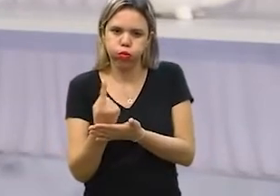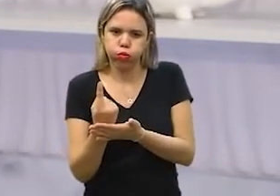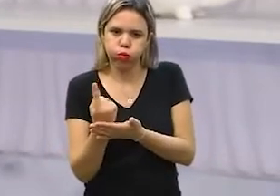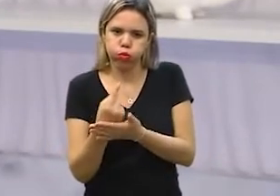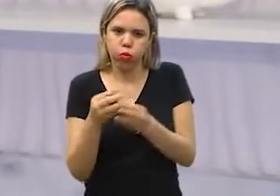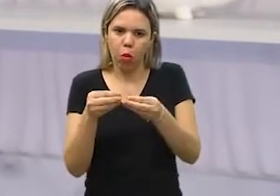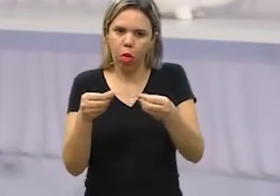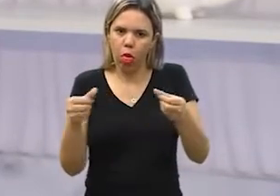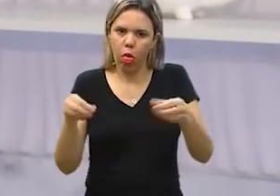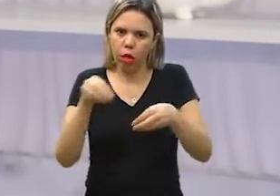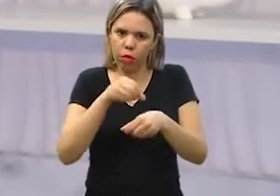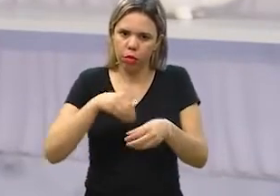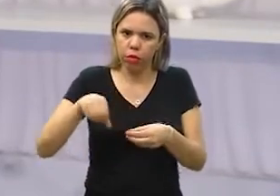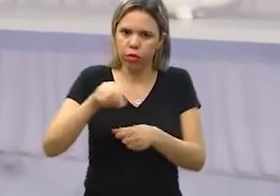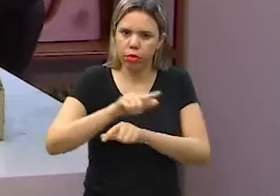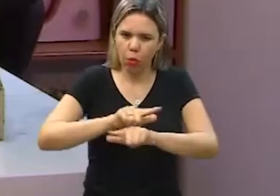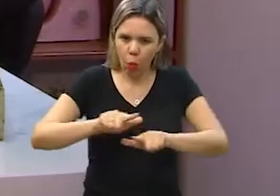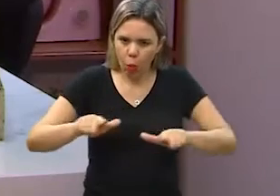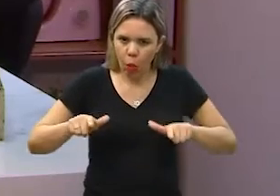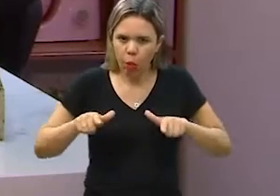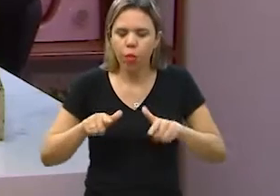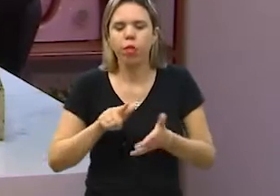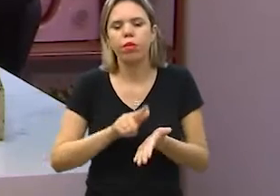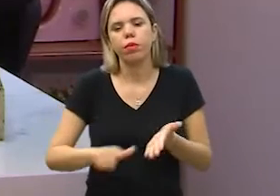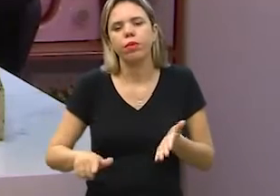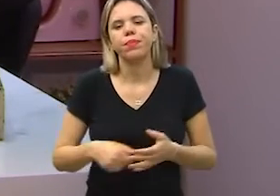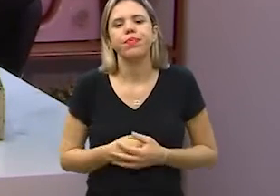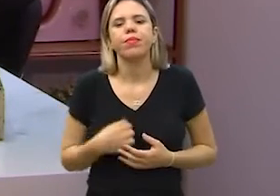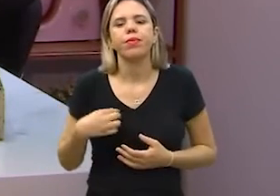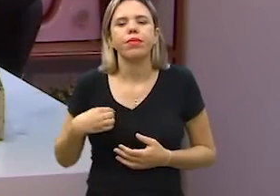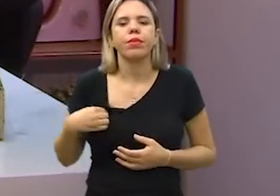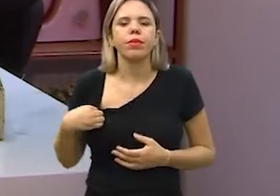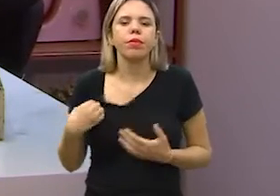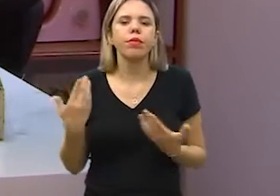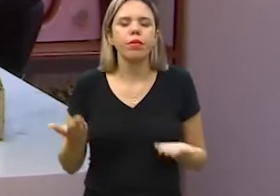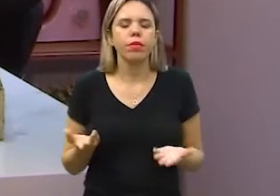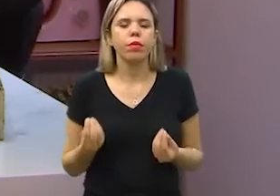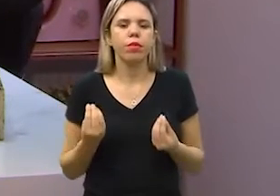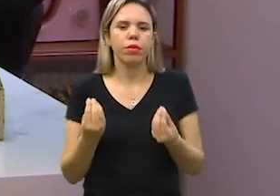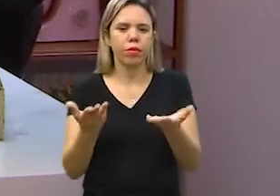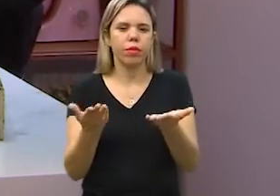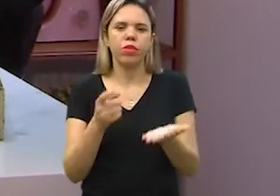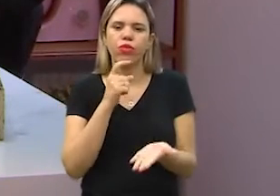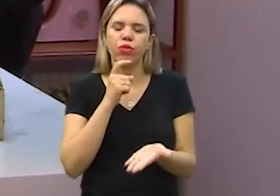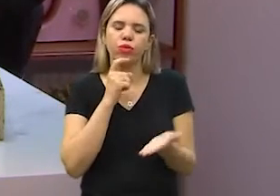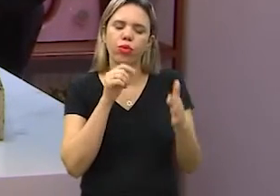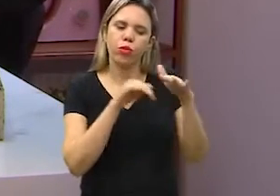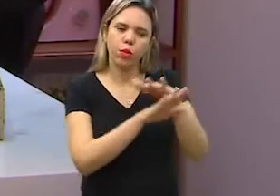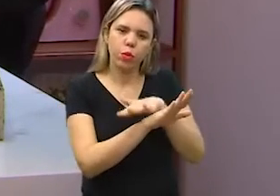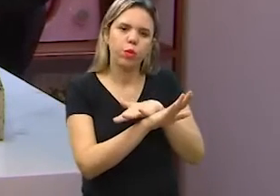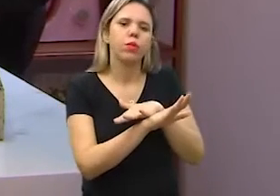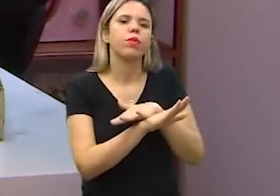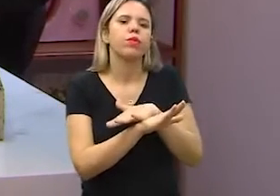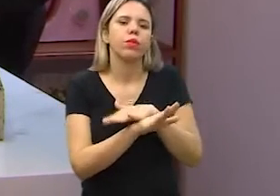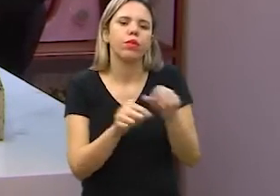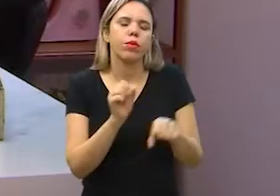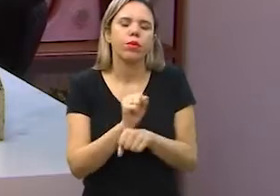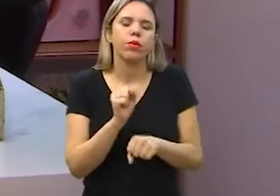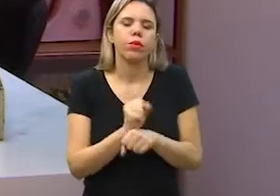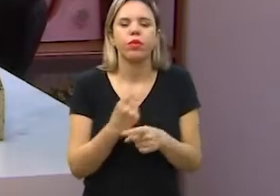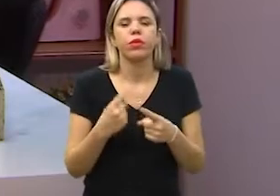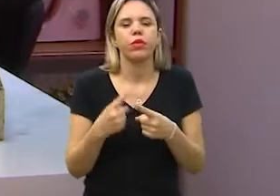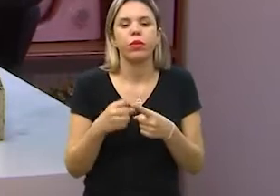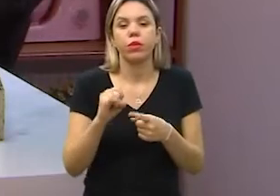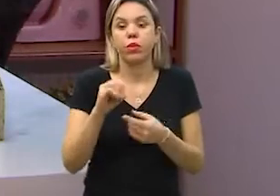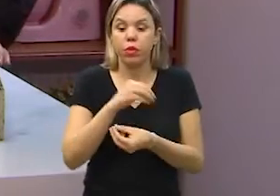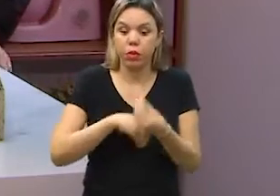Que aí ele vai ficar bem lisinho mesmo. Ah, tá? Entendi. E aí a gente leva pra geladeira. Leva pra geladeira, porque se a